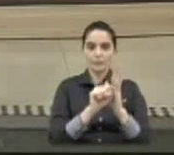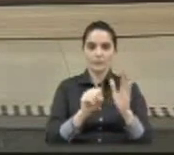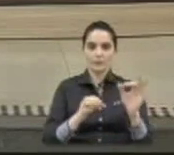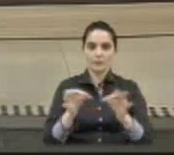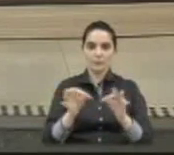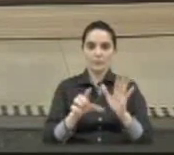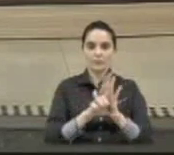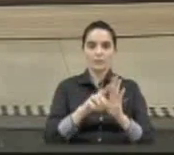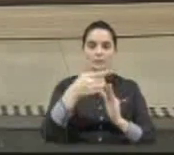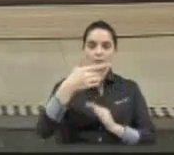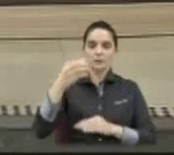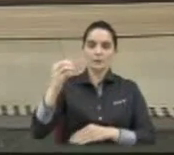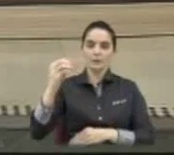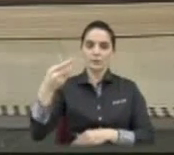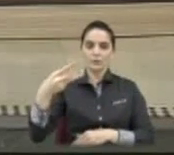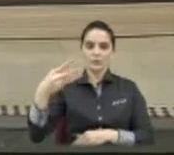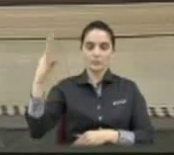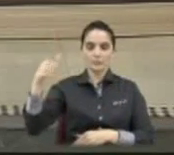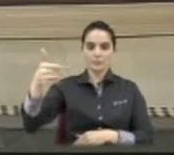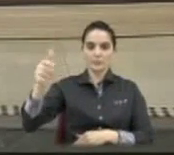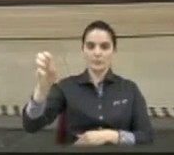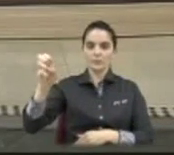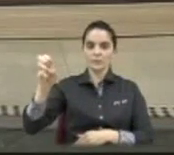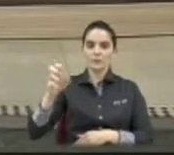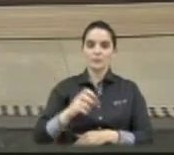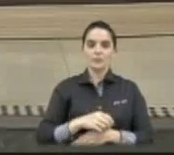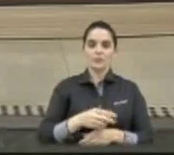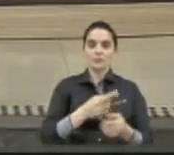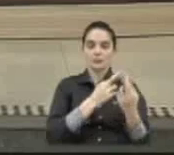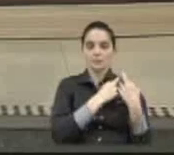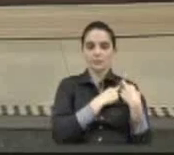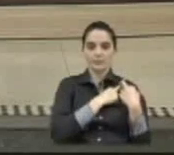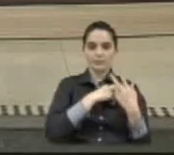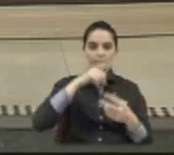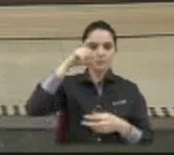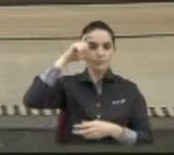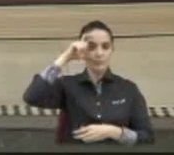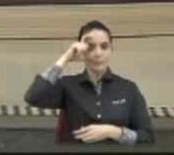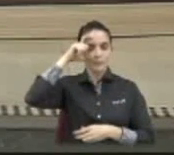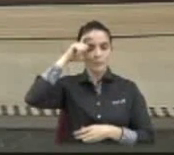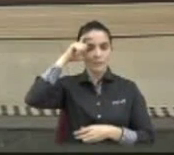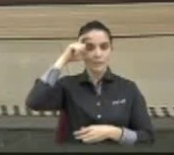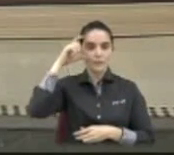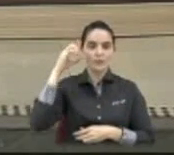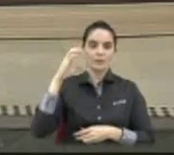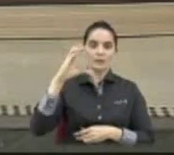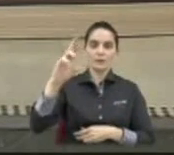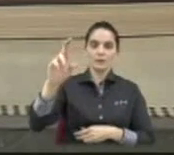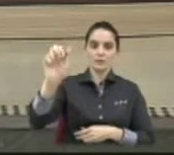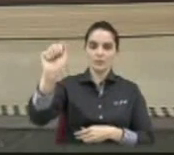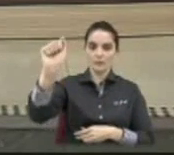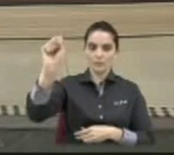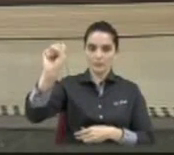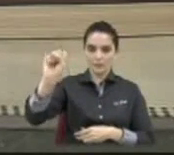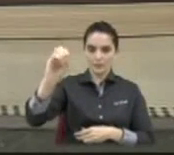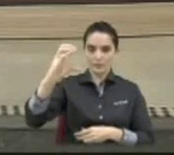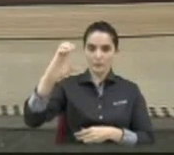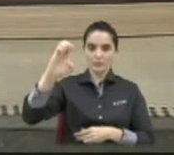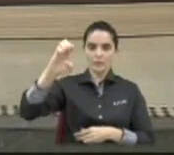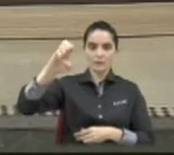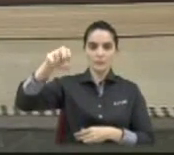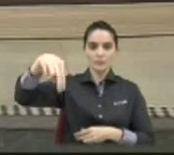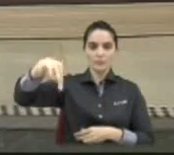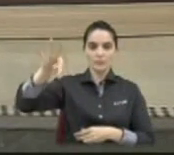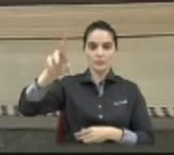pauta. Projeto de lei número 203/2015, de autoria do vereador José Farid Zane, que perpetua o nome